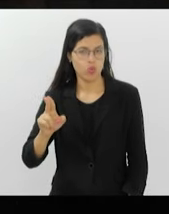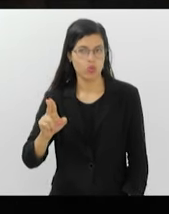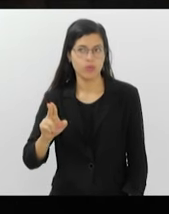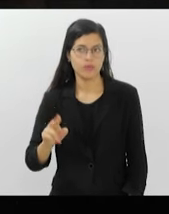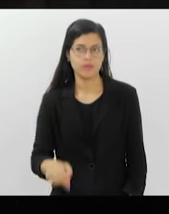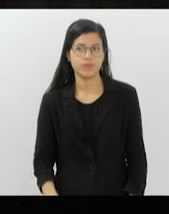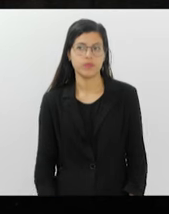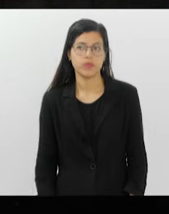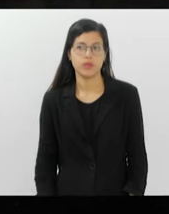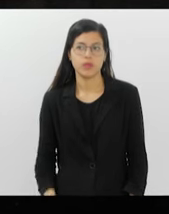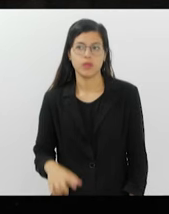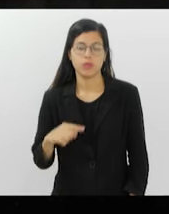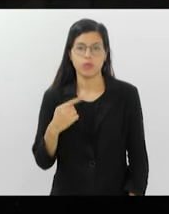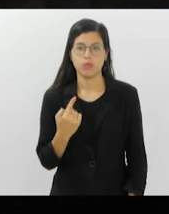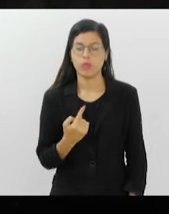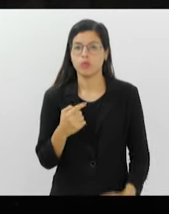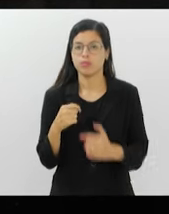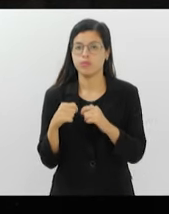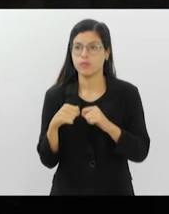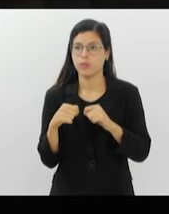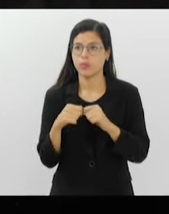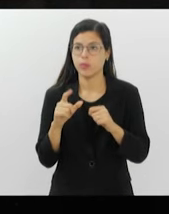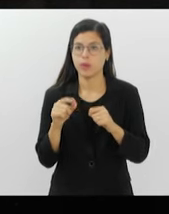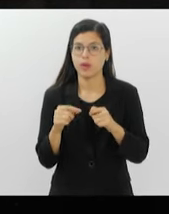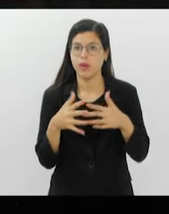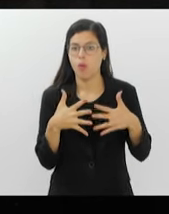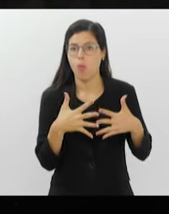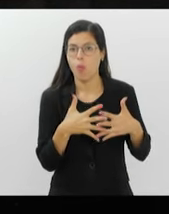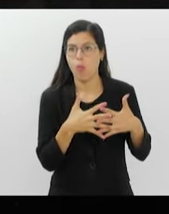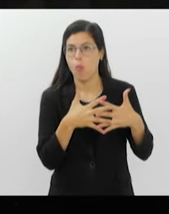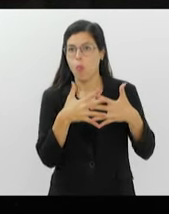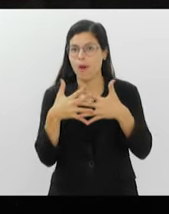ser manipulado pela